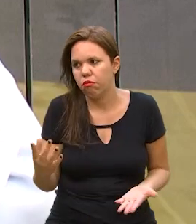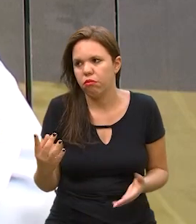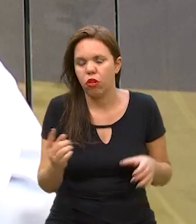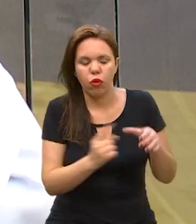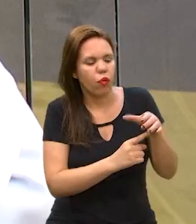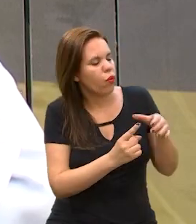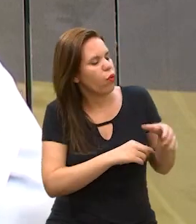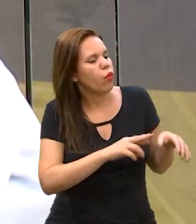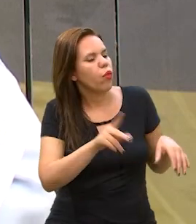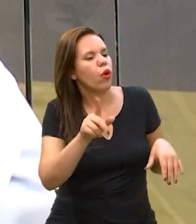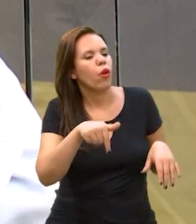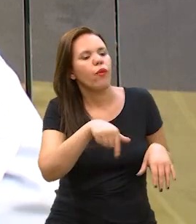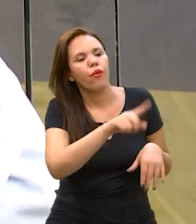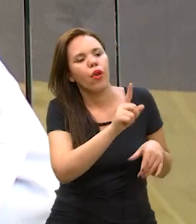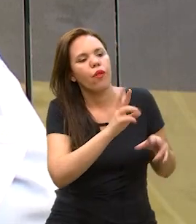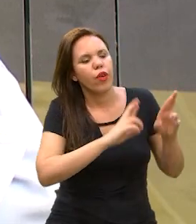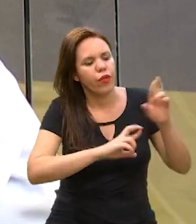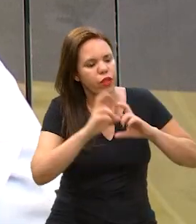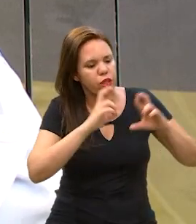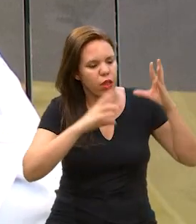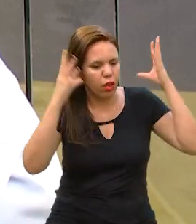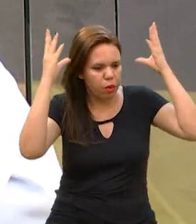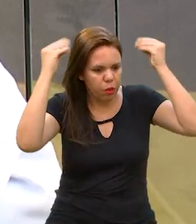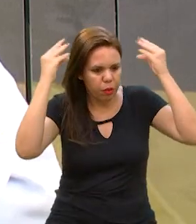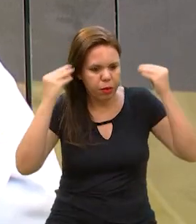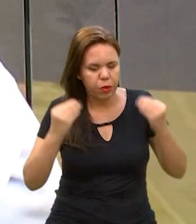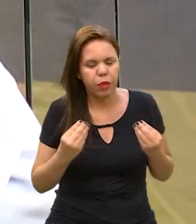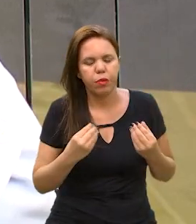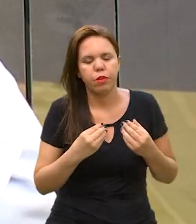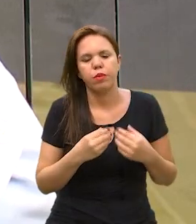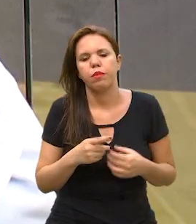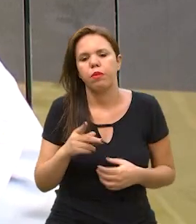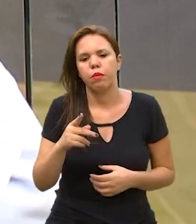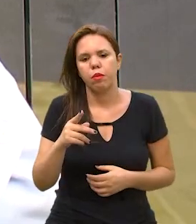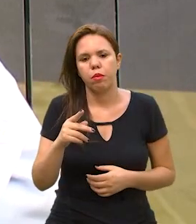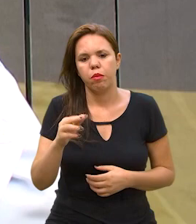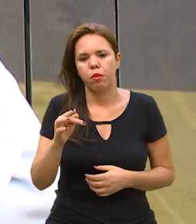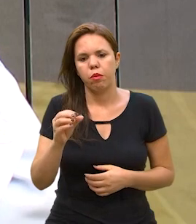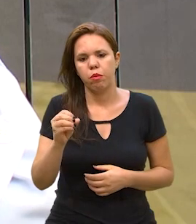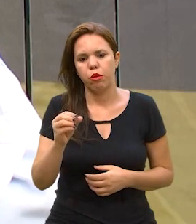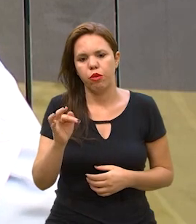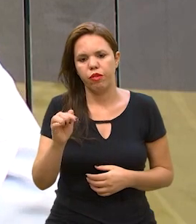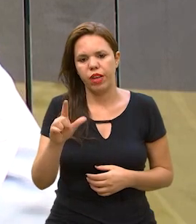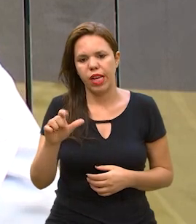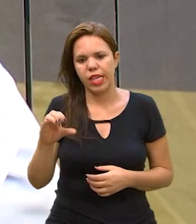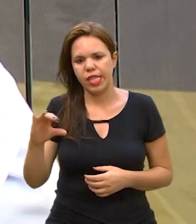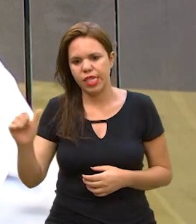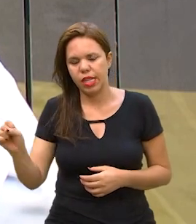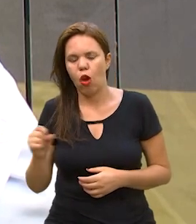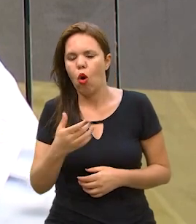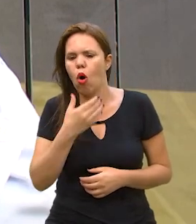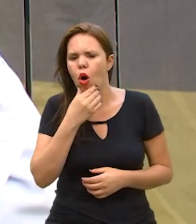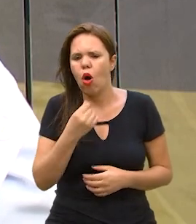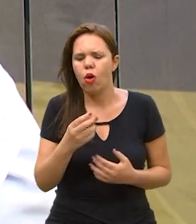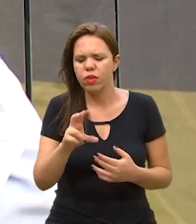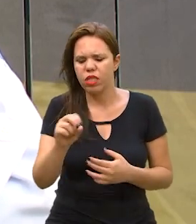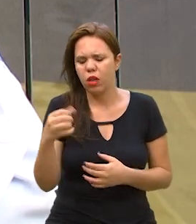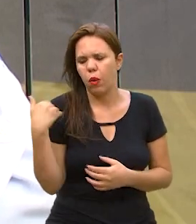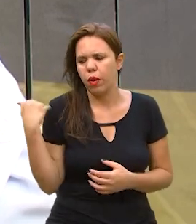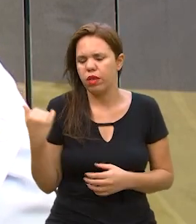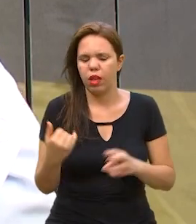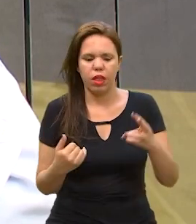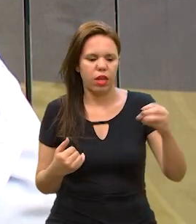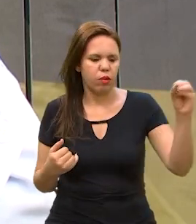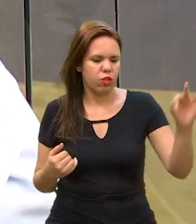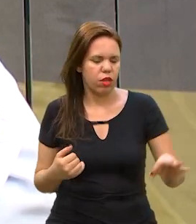num clínico, nunca fez um exame de profilaxia. Hoje, os homens, quando chegam aos 50 anos, a gente sabe que